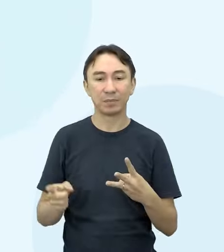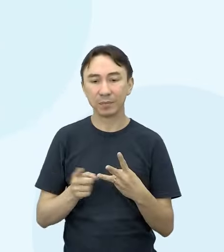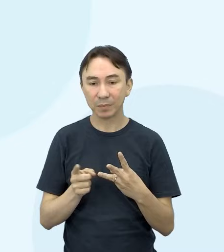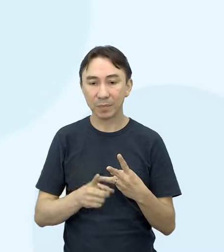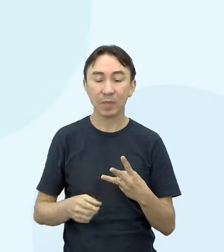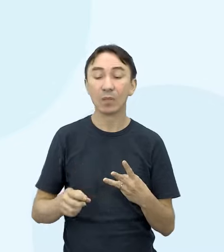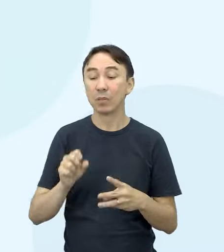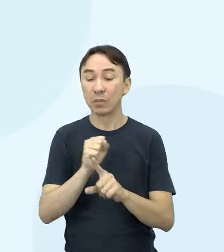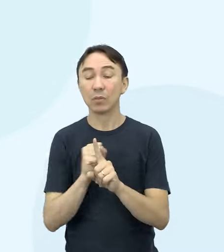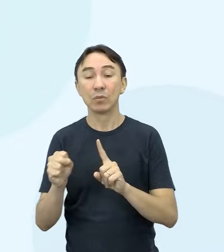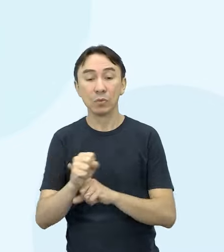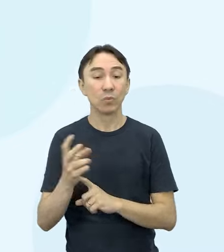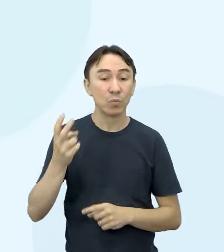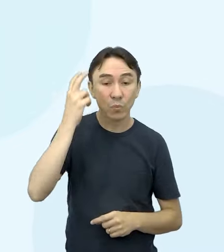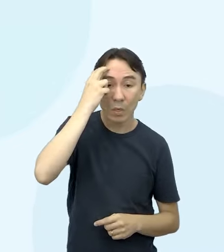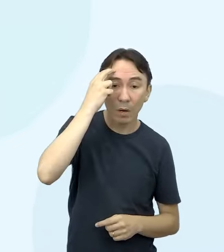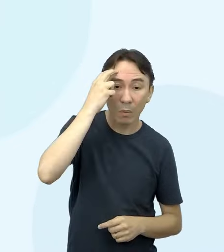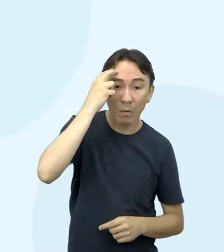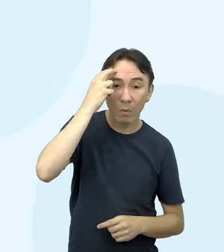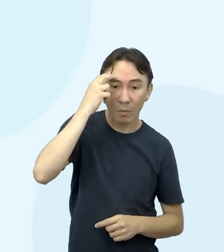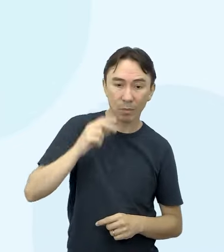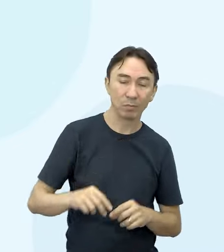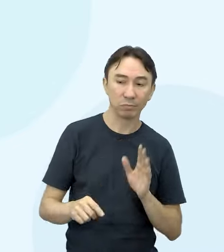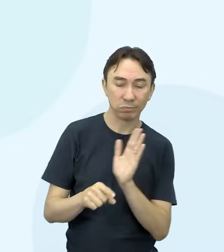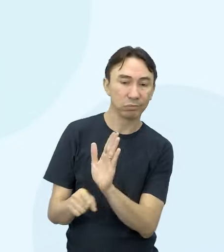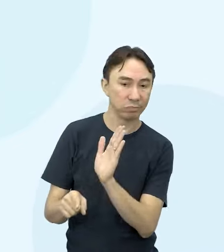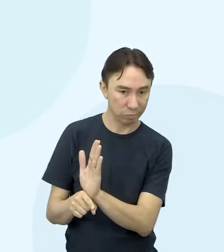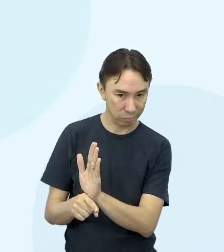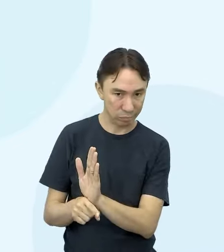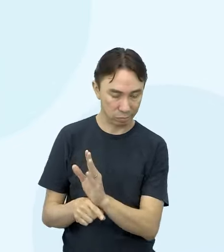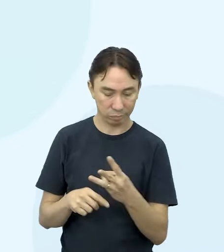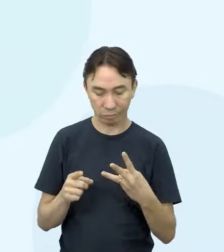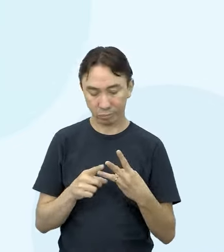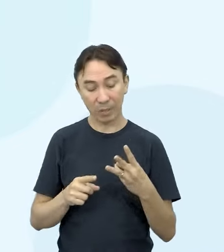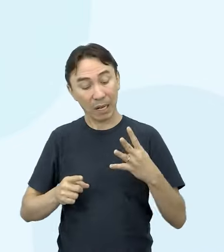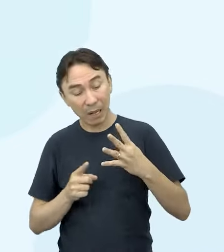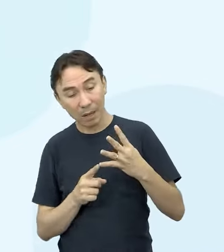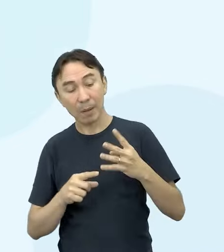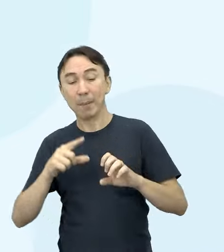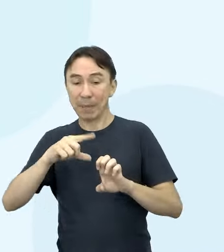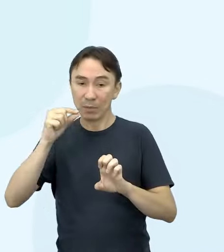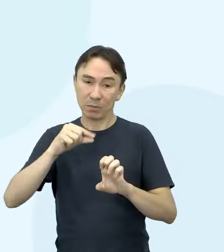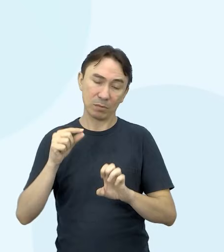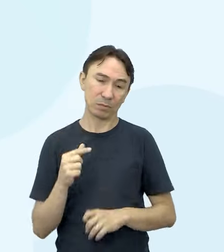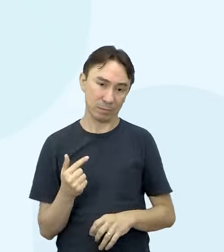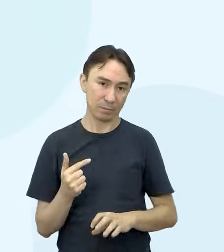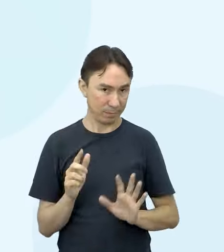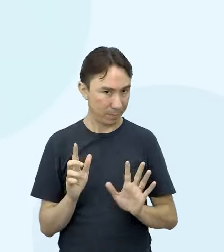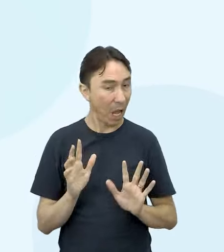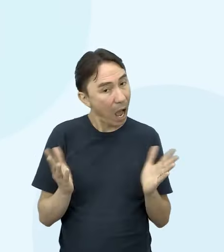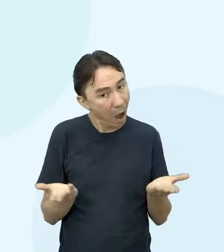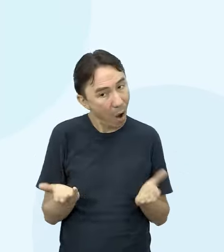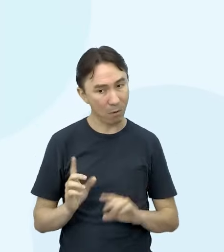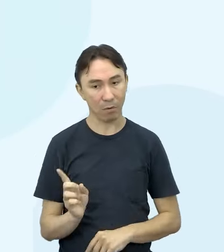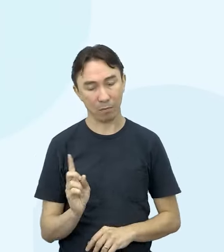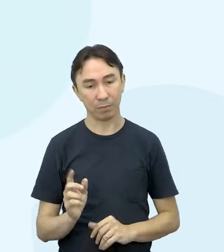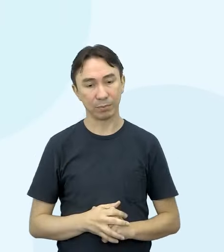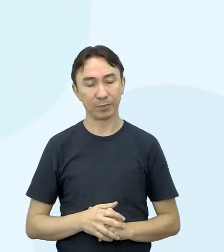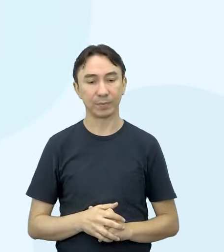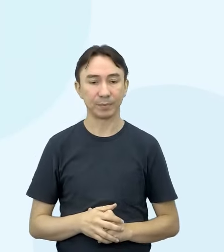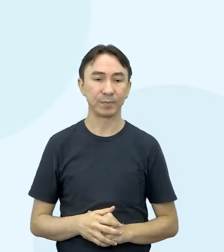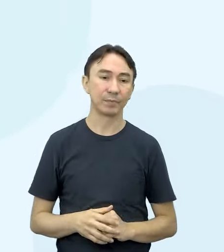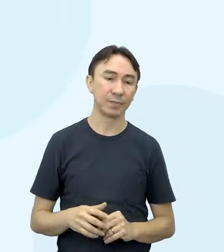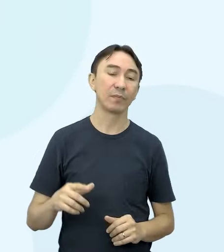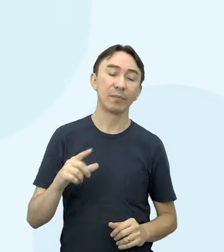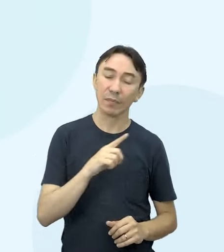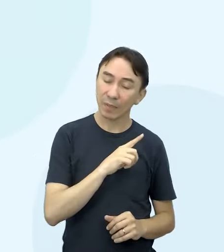ele não está presente, pelo menos nesse momento. Isso, né? Bom, a integração, ela pode apresentar, como a gente já falou, né? E